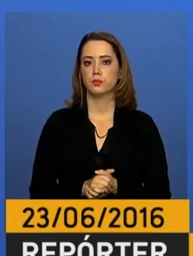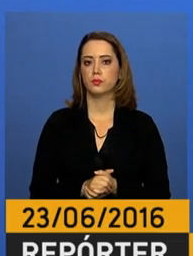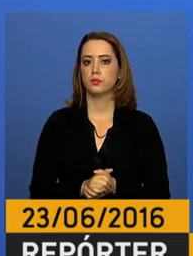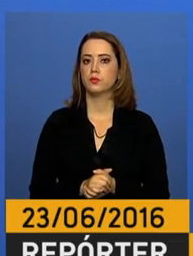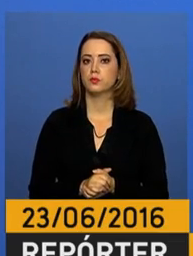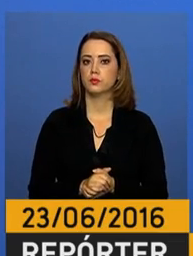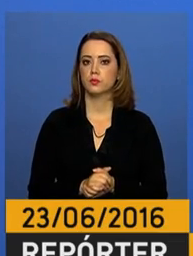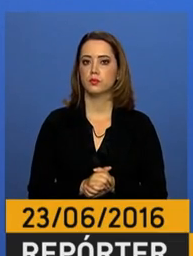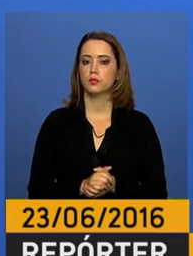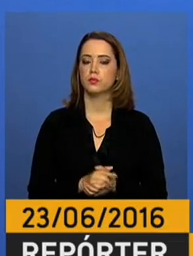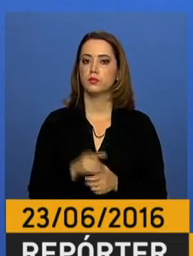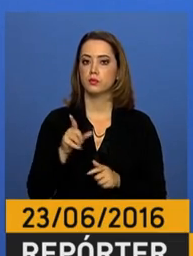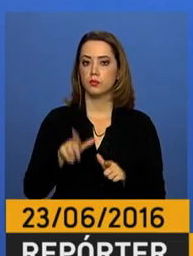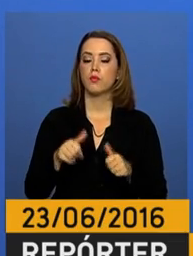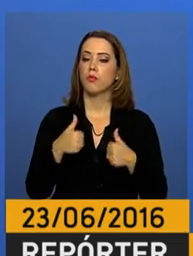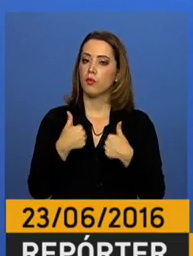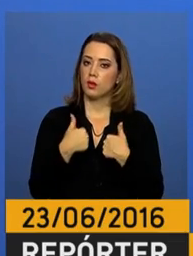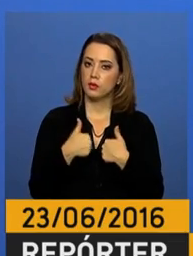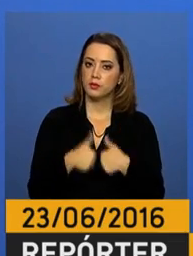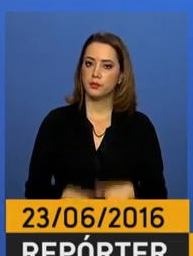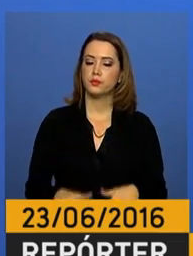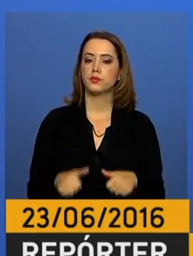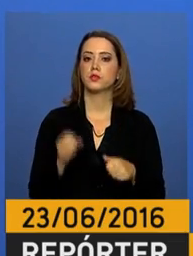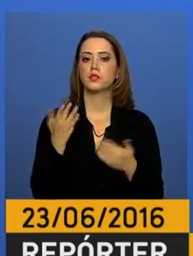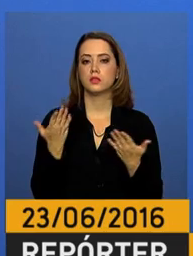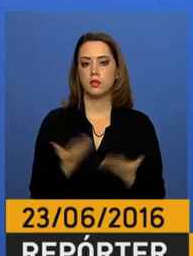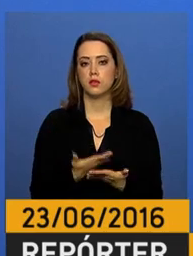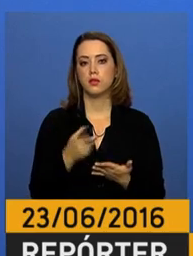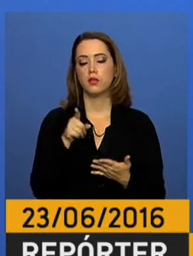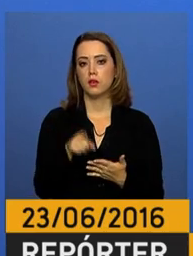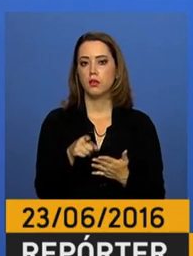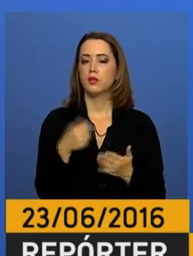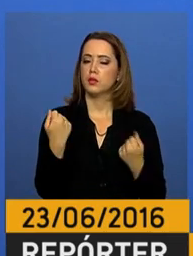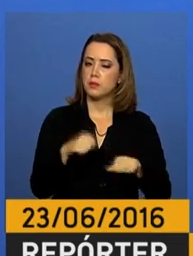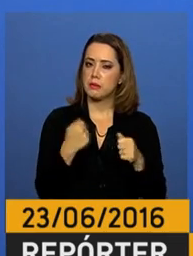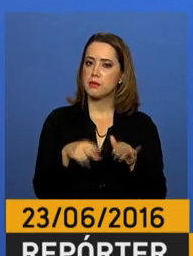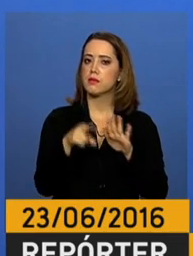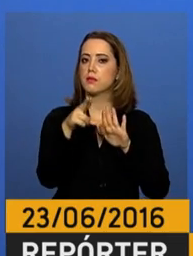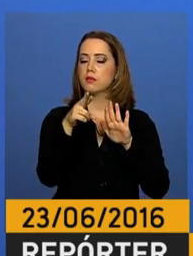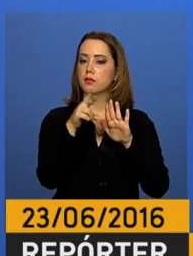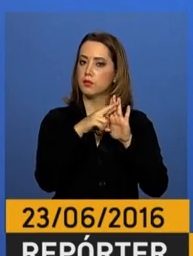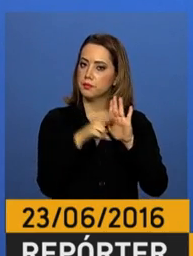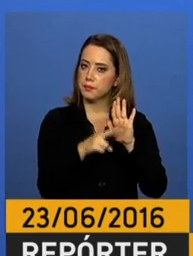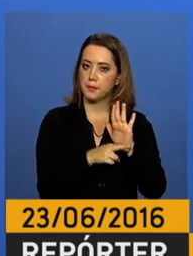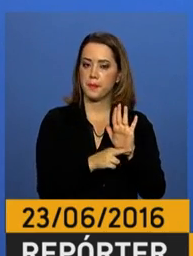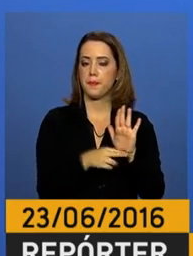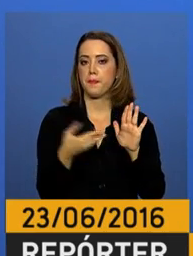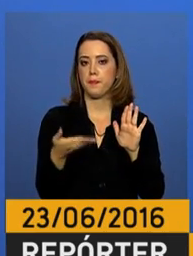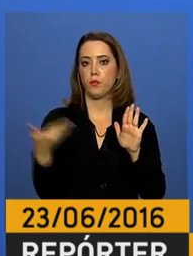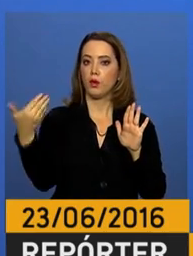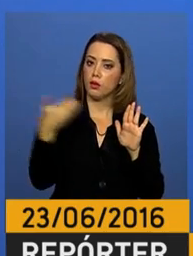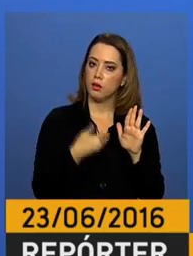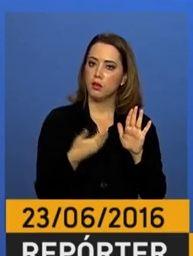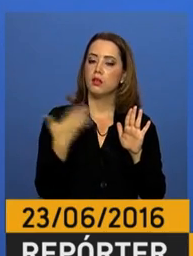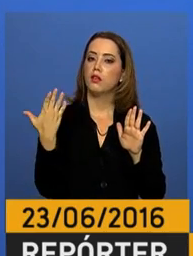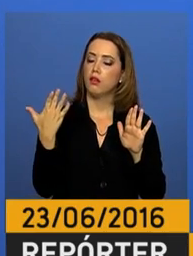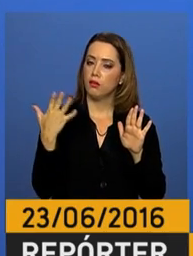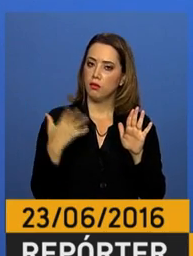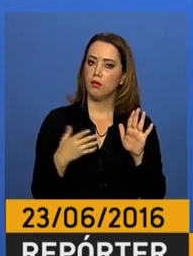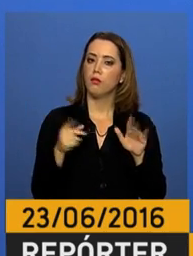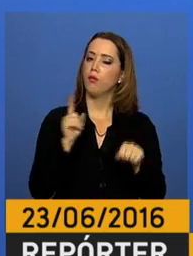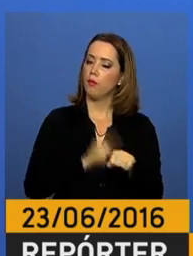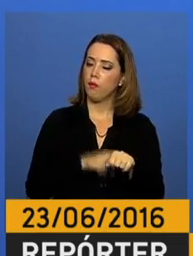posição e estava demandando agora uma regulamentação que vem no momento muito